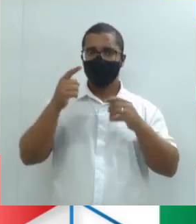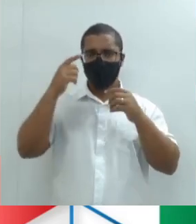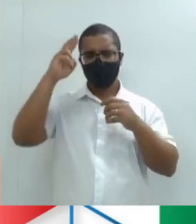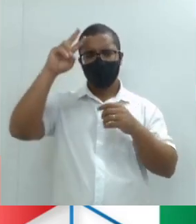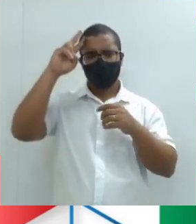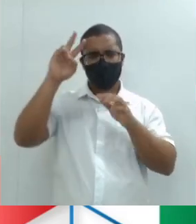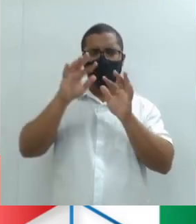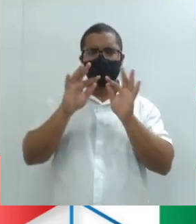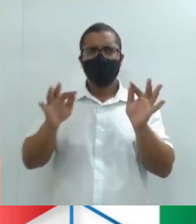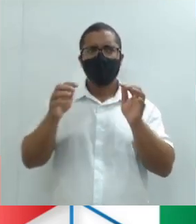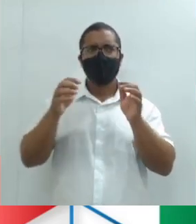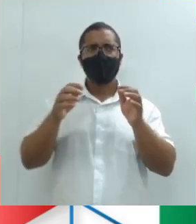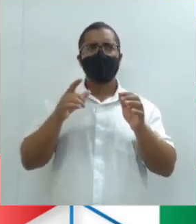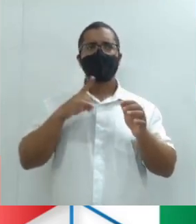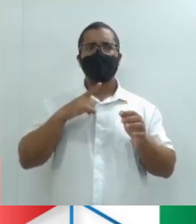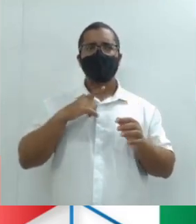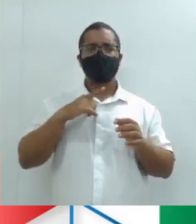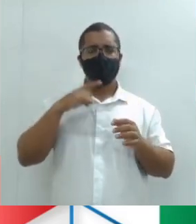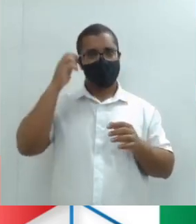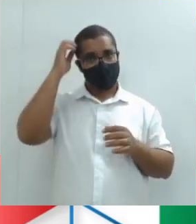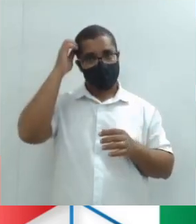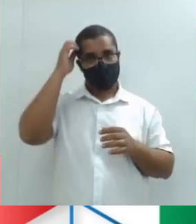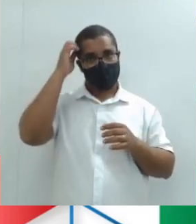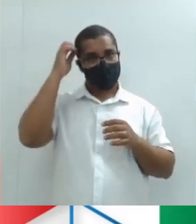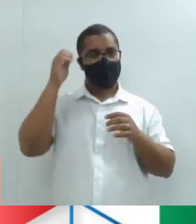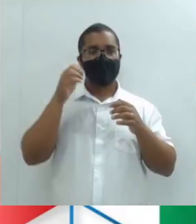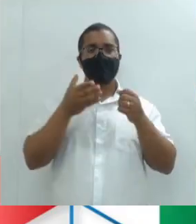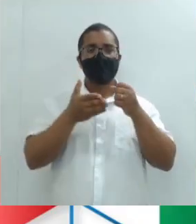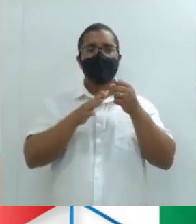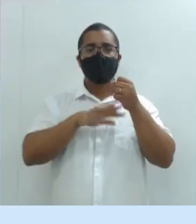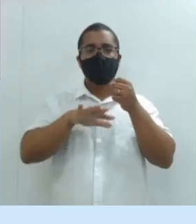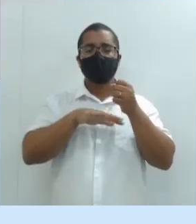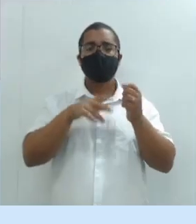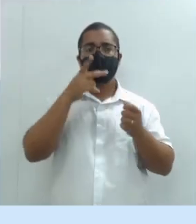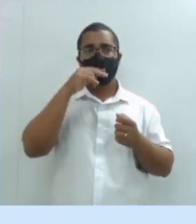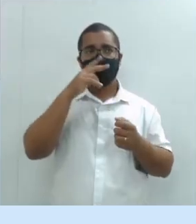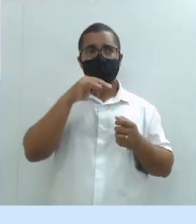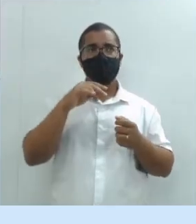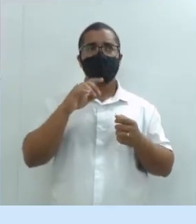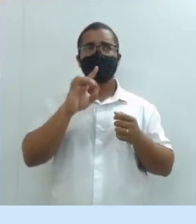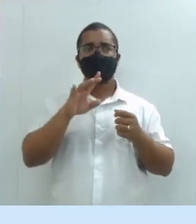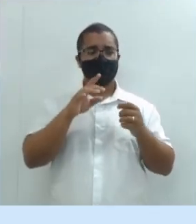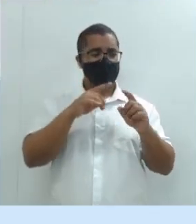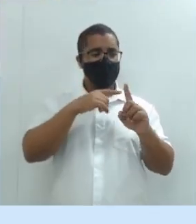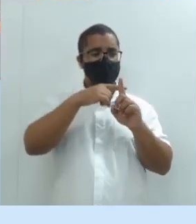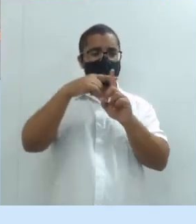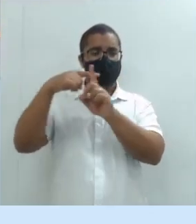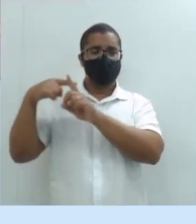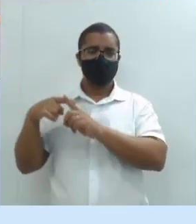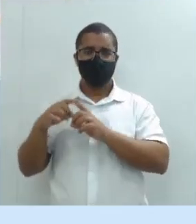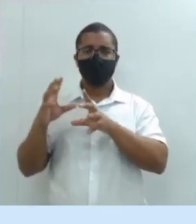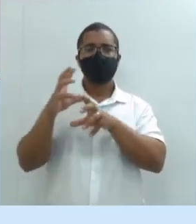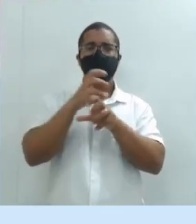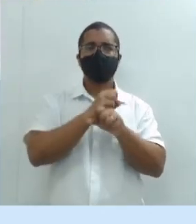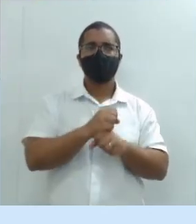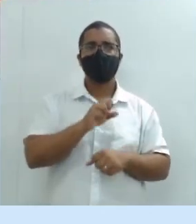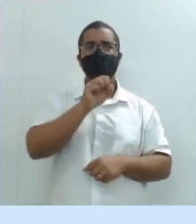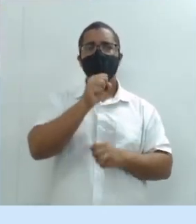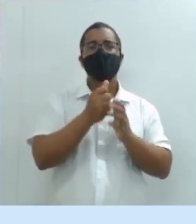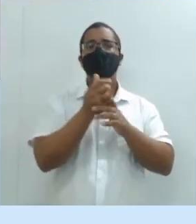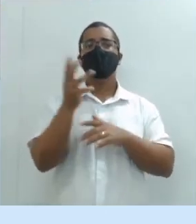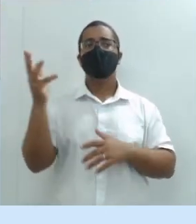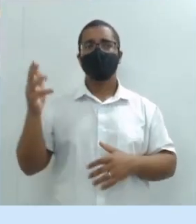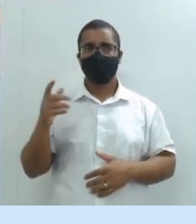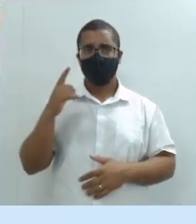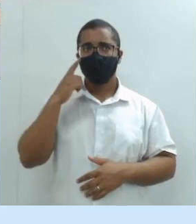falei? Item A, eu tenho multiplicação de mesma base. Repete a base e soma os expoentes. Quantos 8 eu tenho aí?